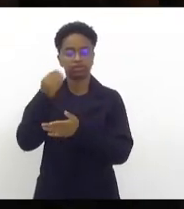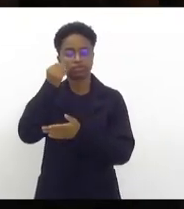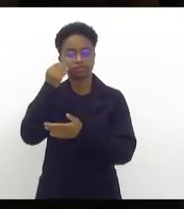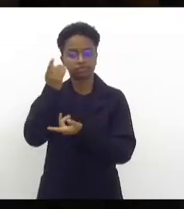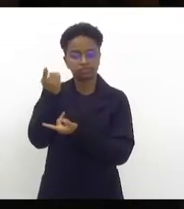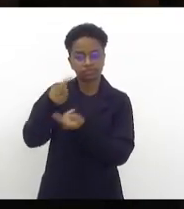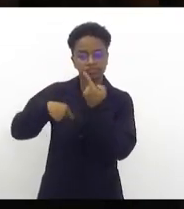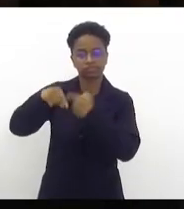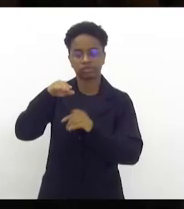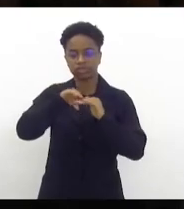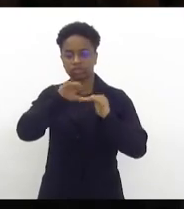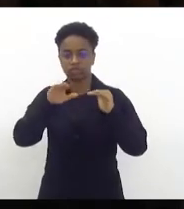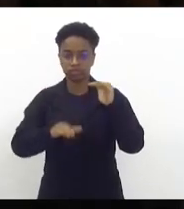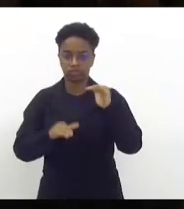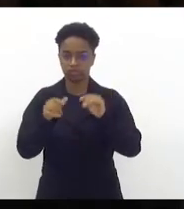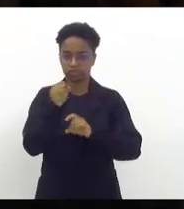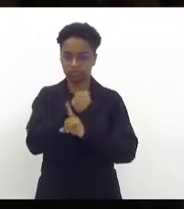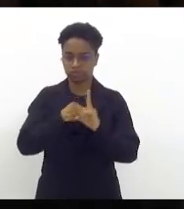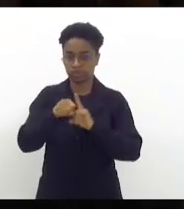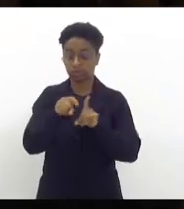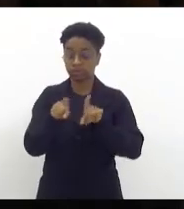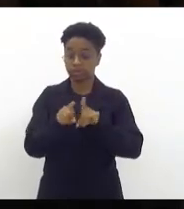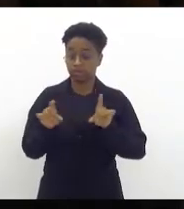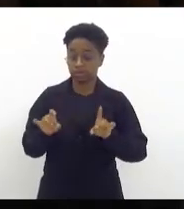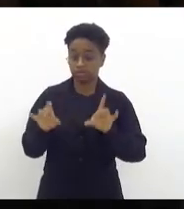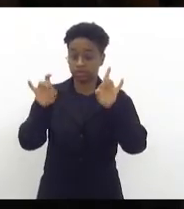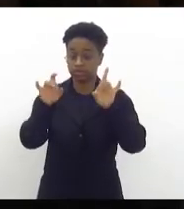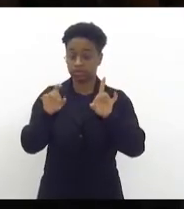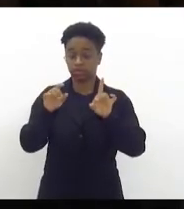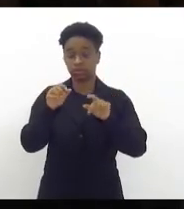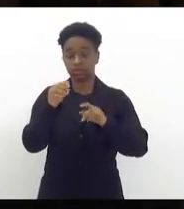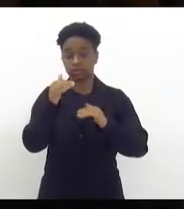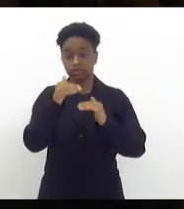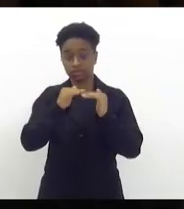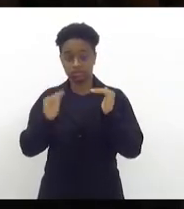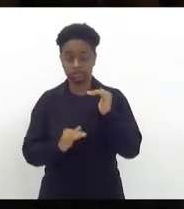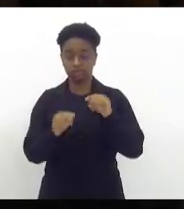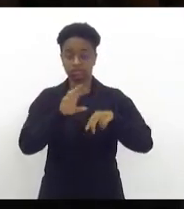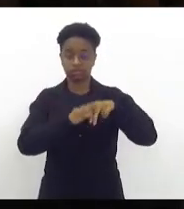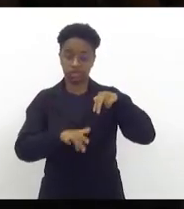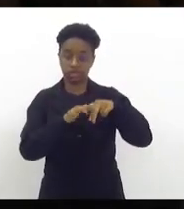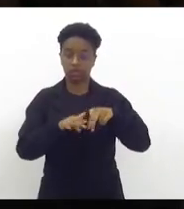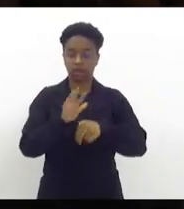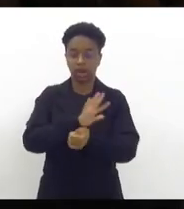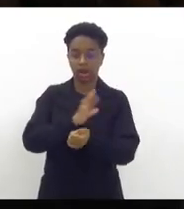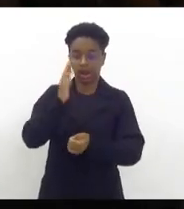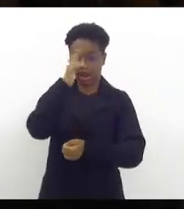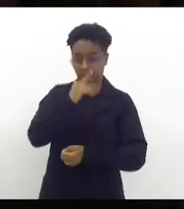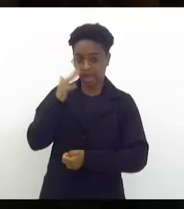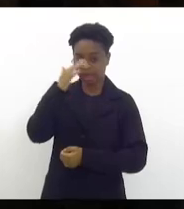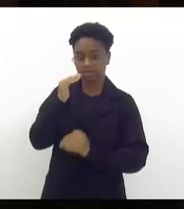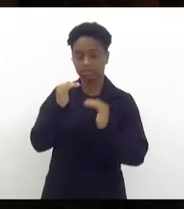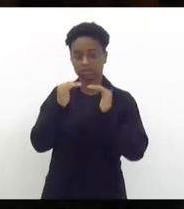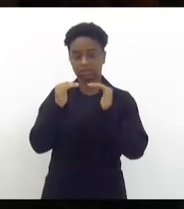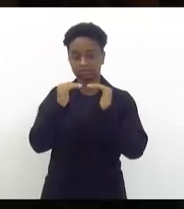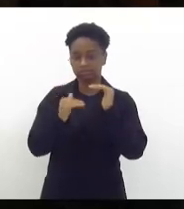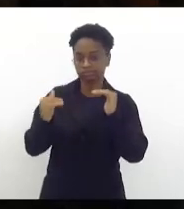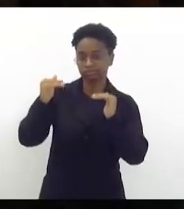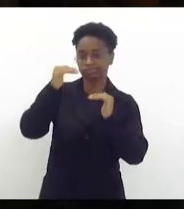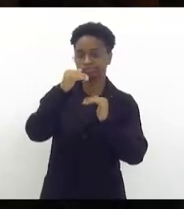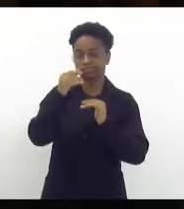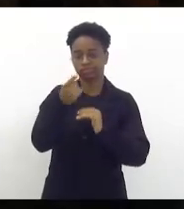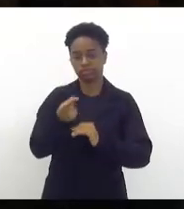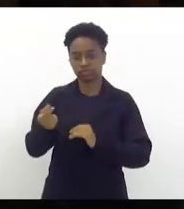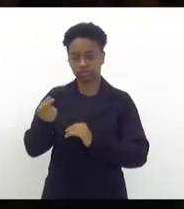das desigualdades sociais, em especial as desigualdades de gênero, raça e classe. Eu não tenho dúvida que a luta de classes